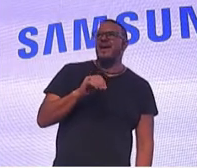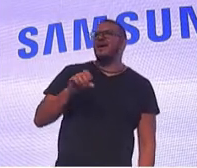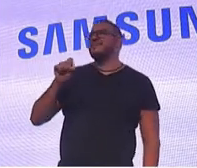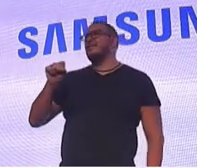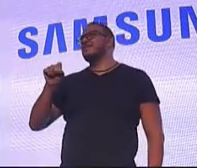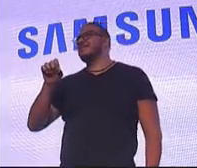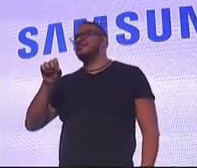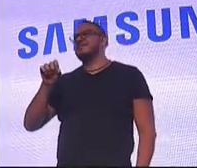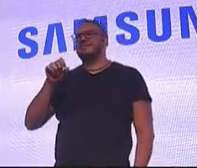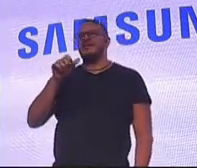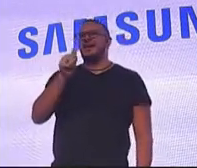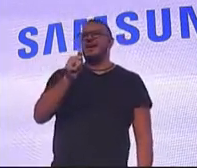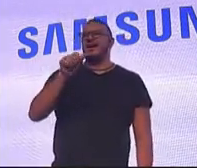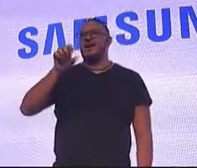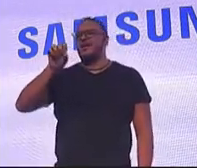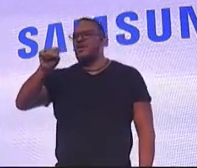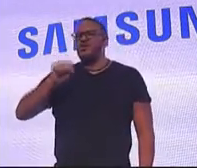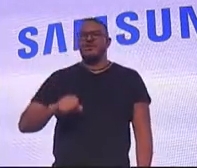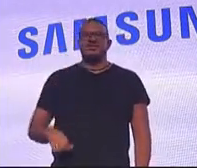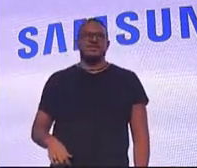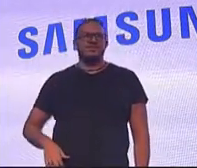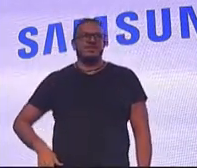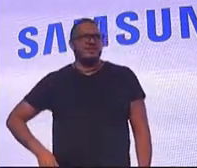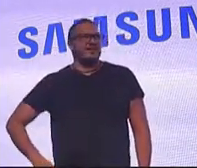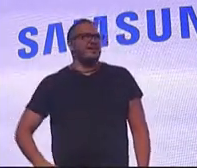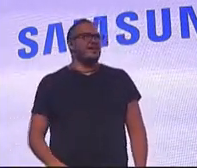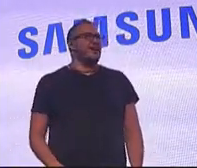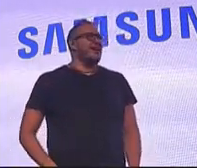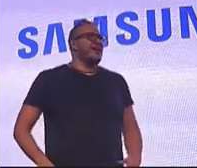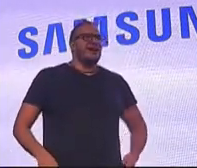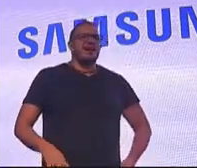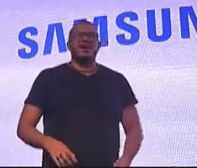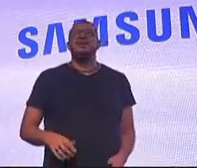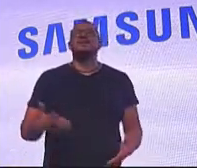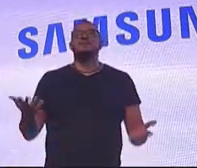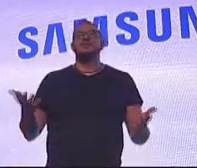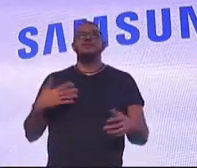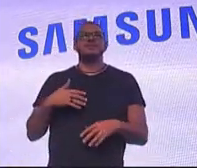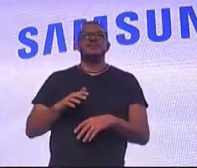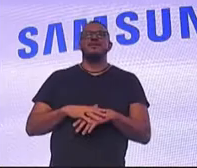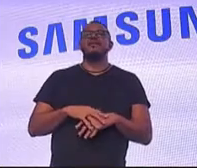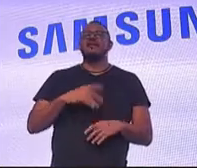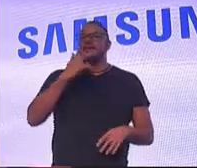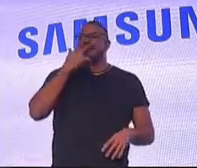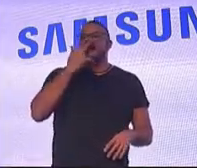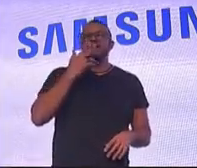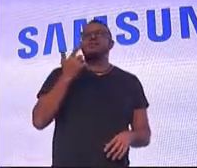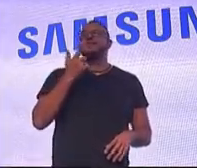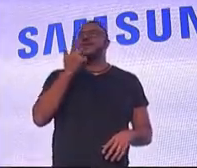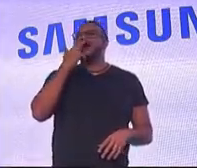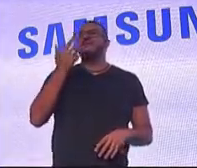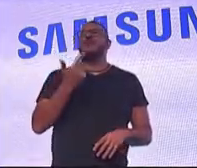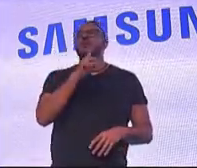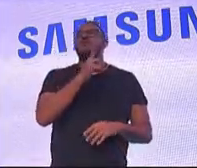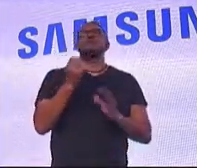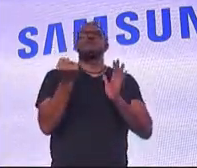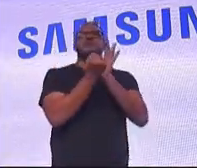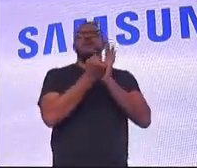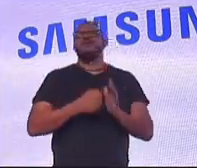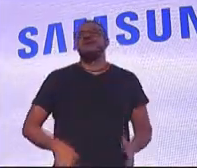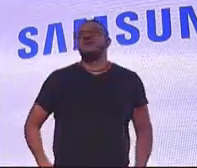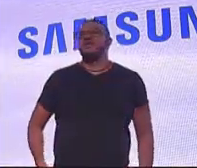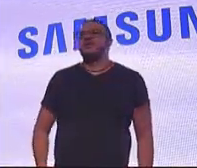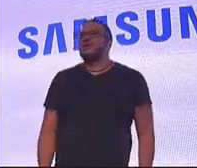A8, não é Audi não, é celular. Que mais? Quem acha que é outra marca de celular? Levanta a mão. O que você acha